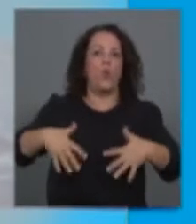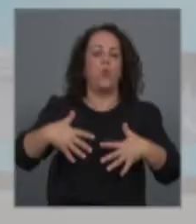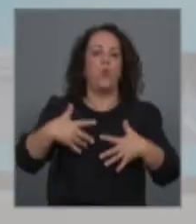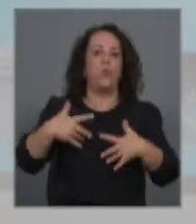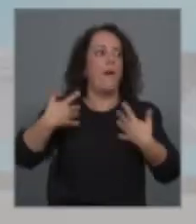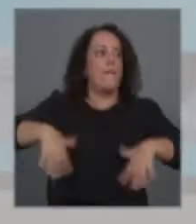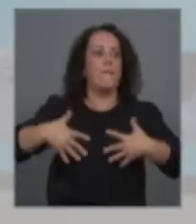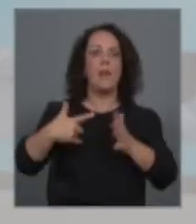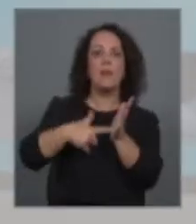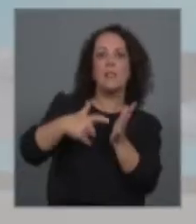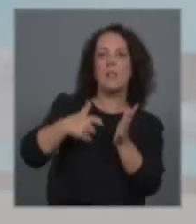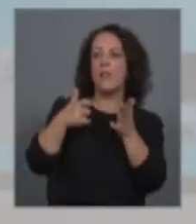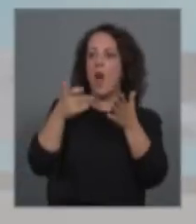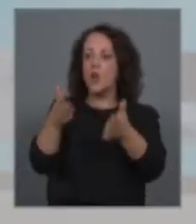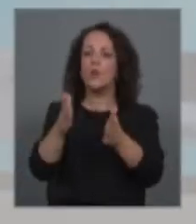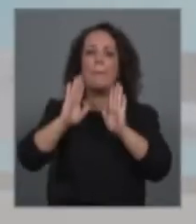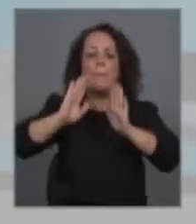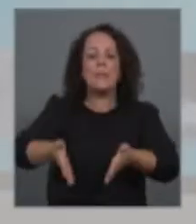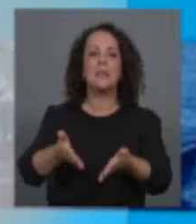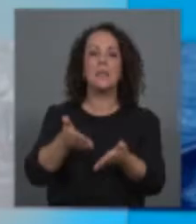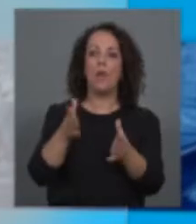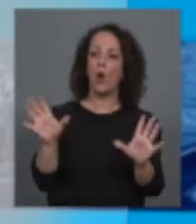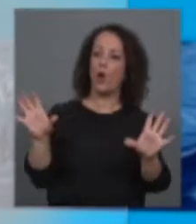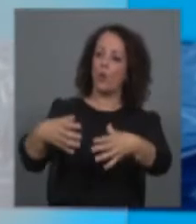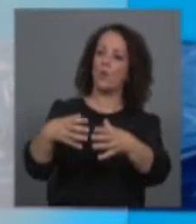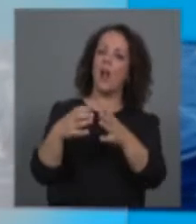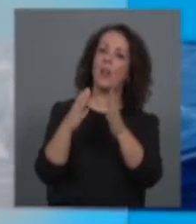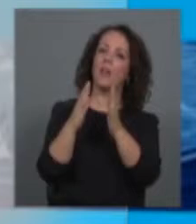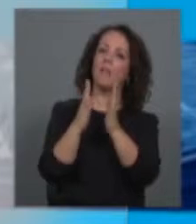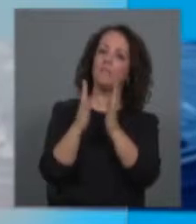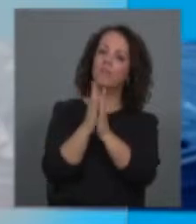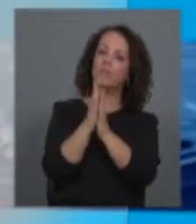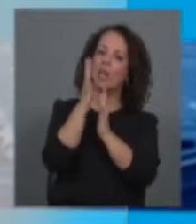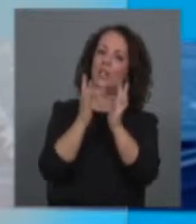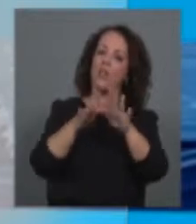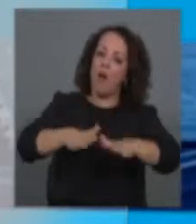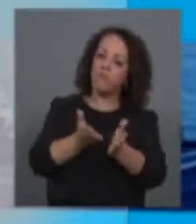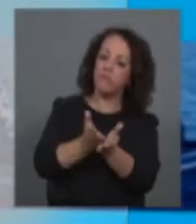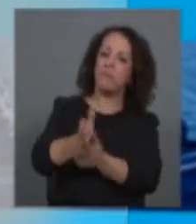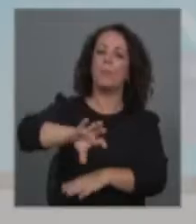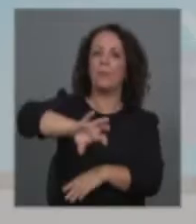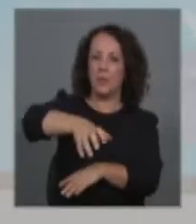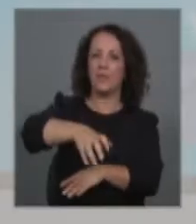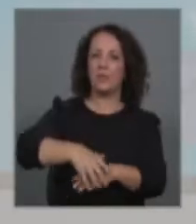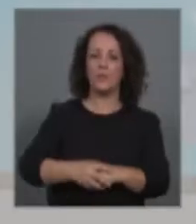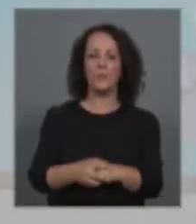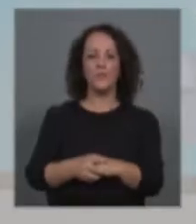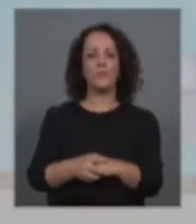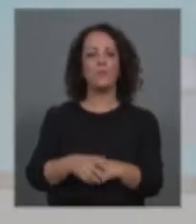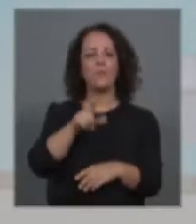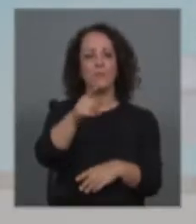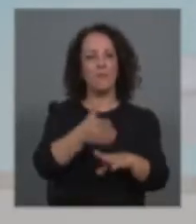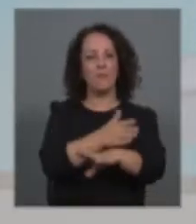para poder sobreviver, para que a presença da comunidade cristã possa permanecer neste país. Falávamos no